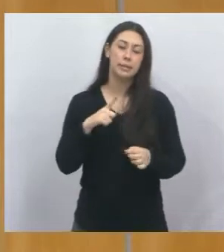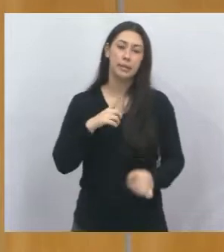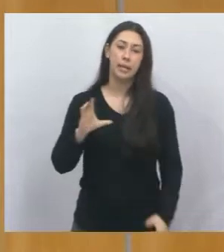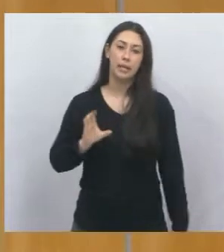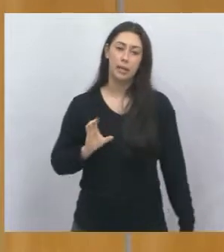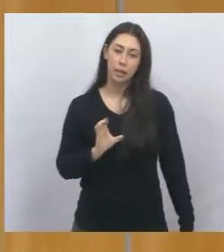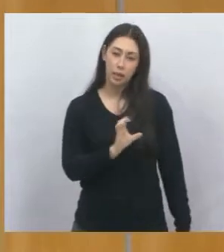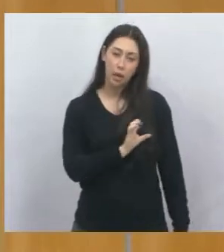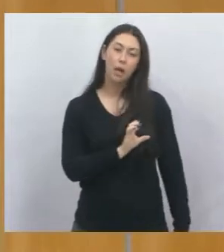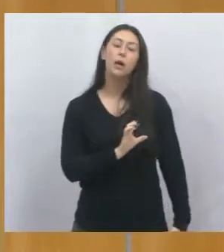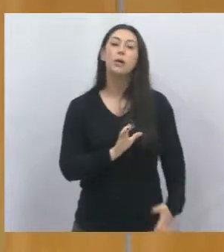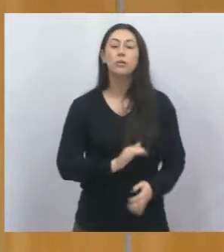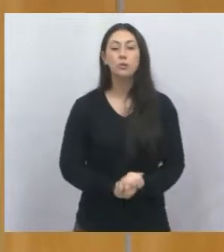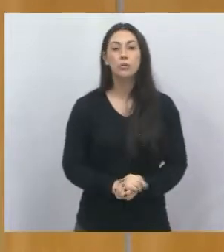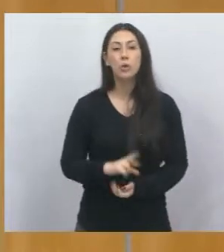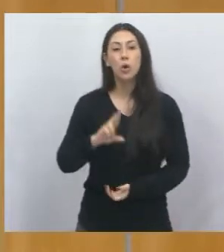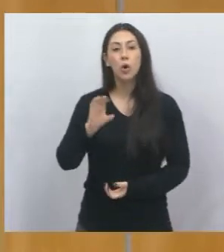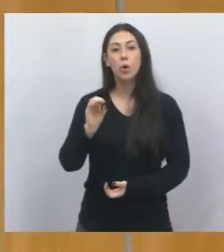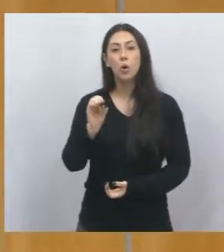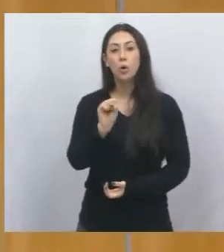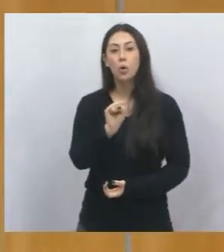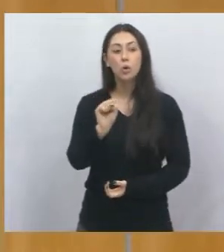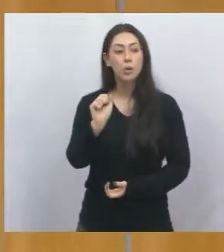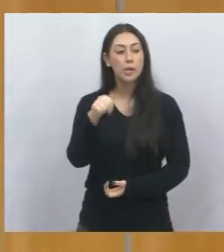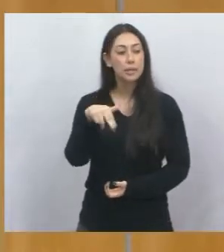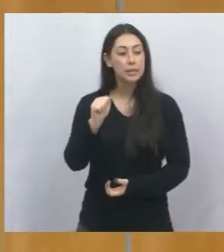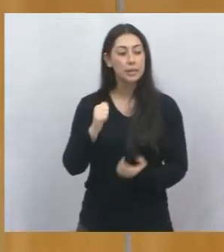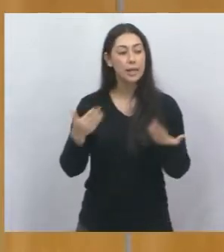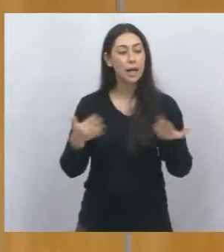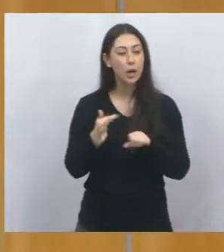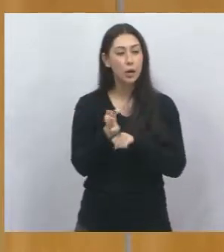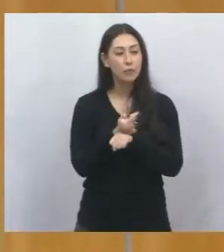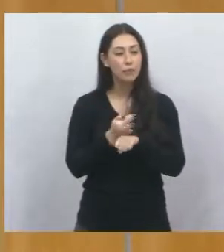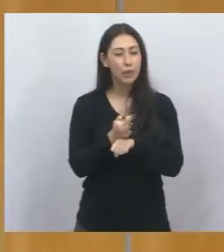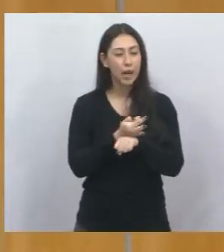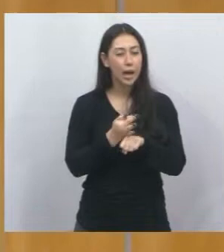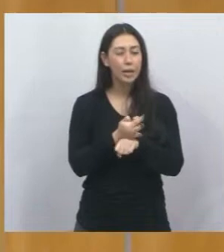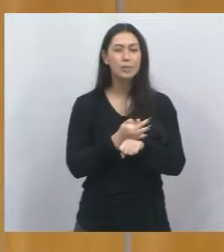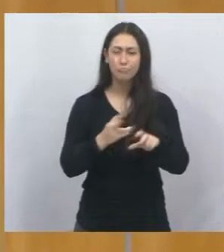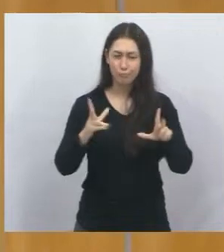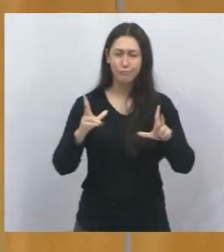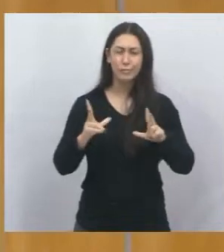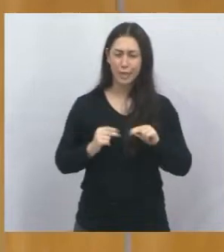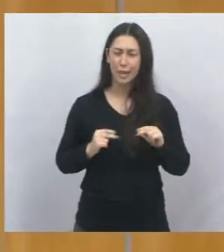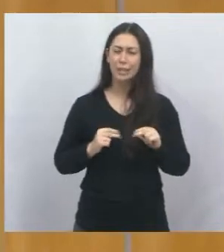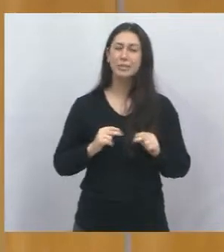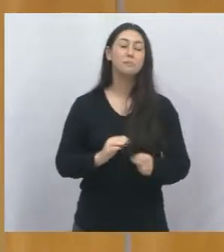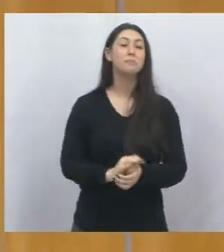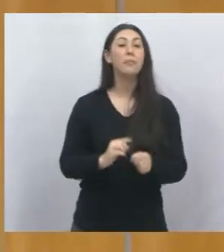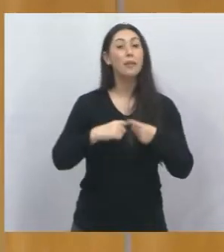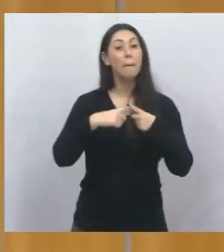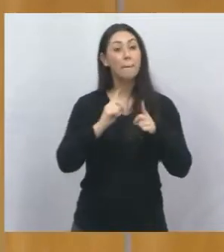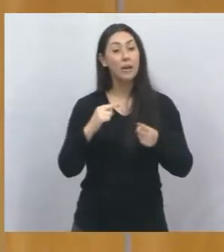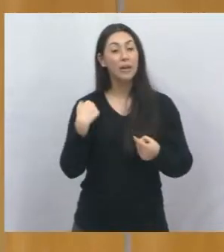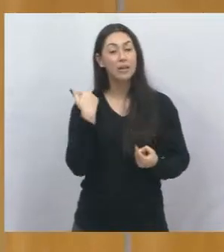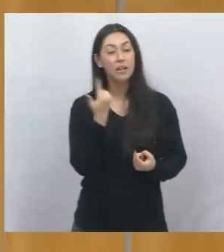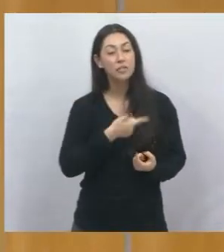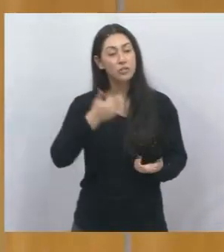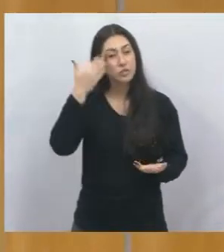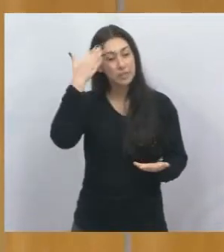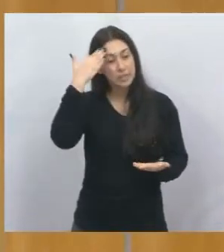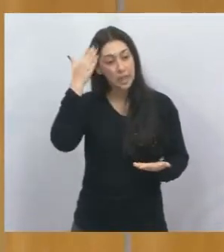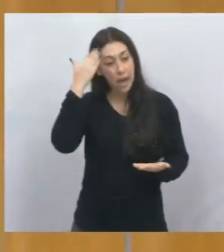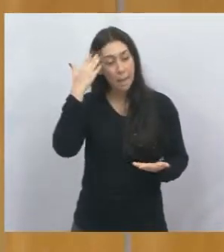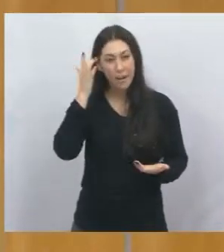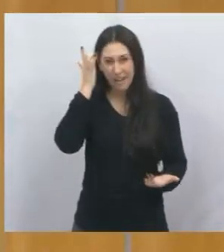Rossana Vasques, e que está de férias nesse momento, férias merecidas, mas que a gente sabe que